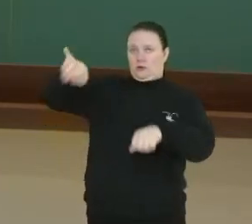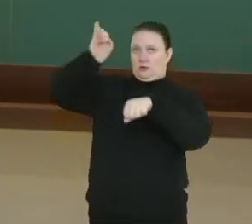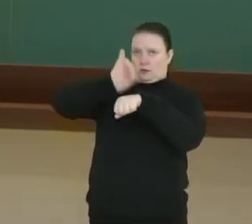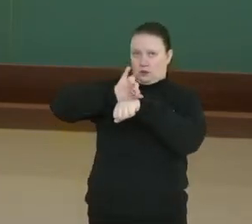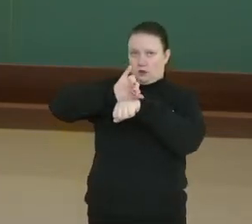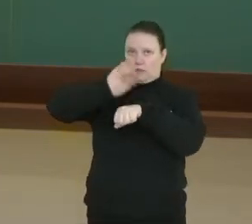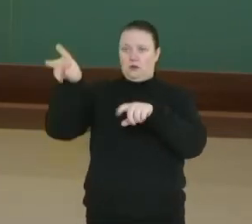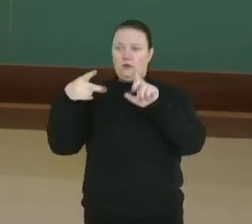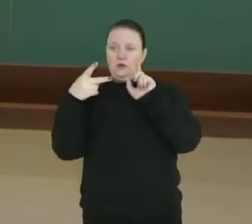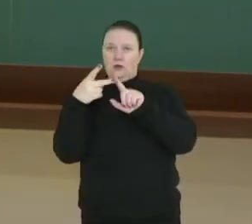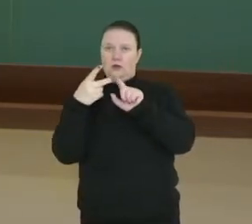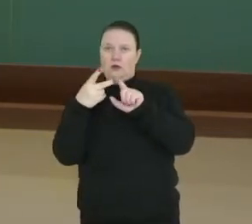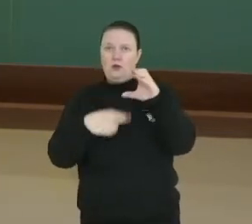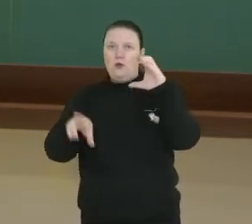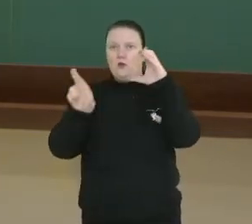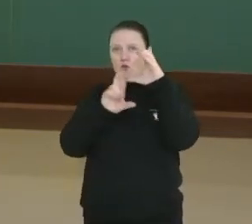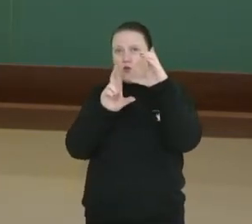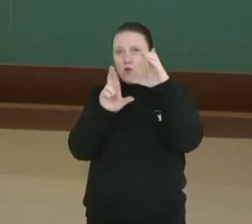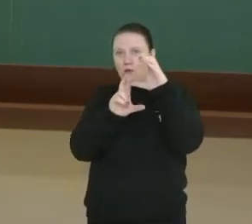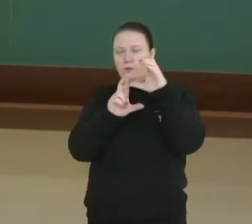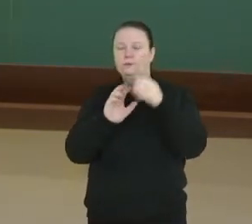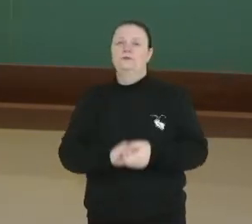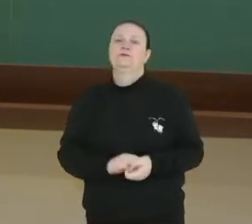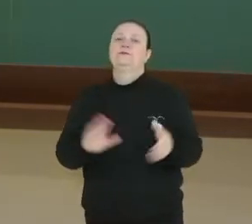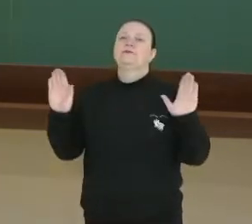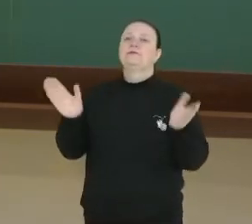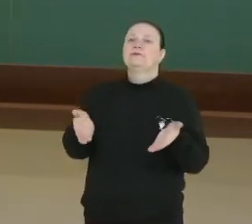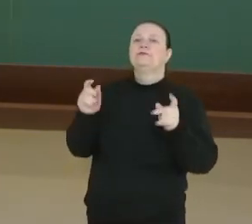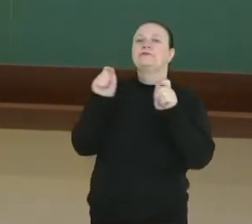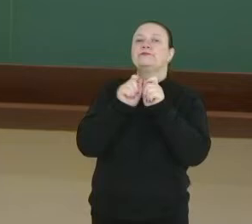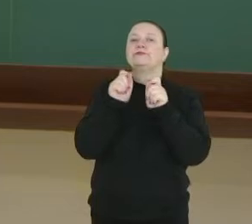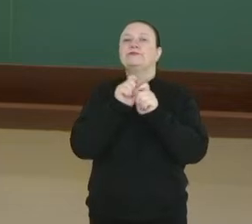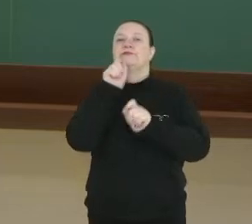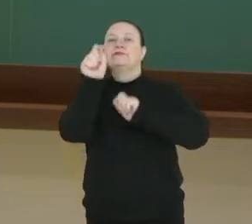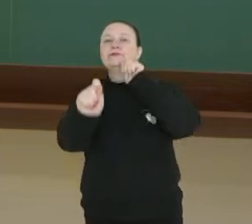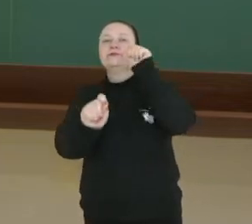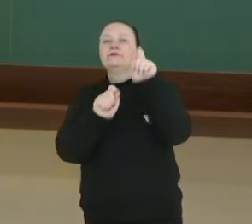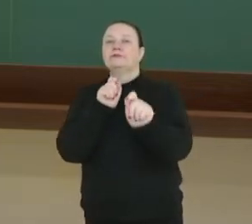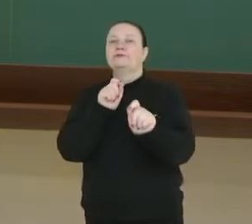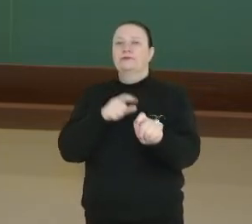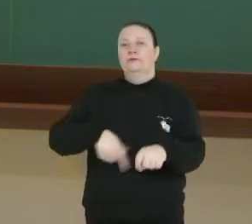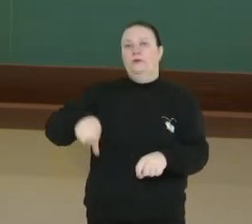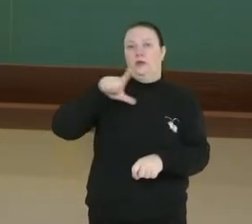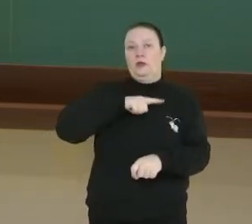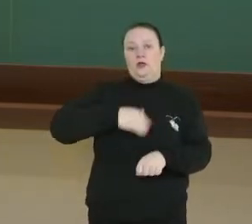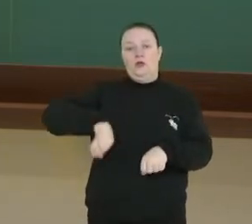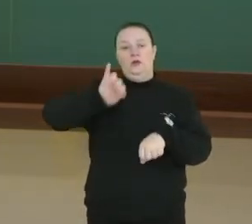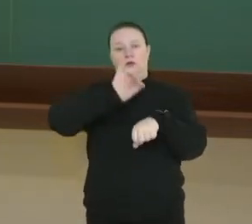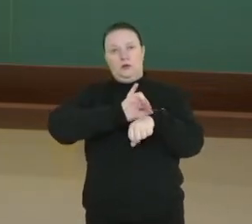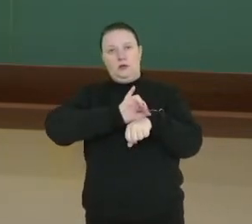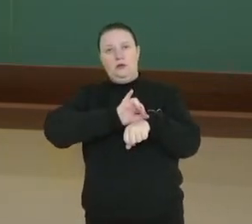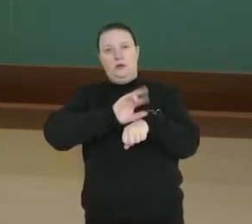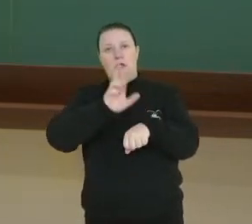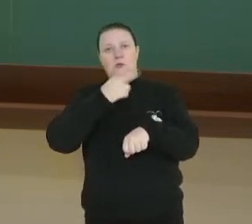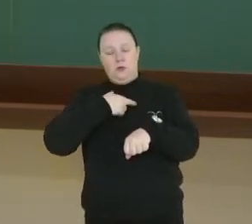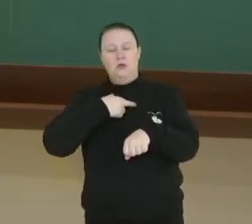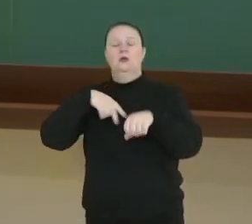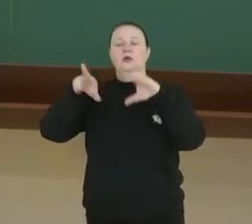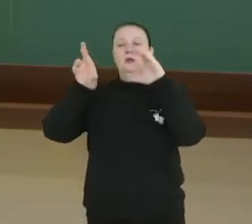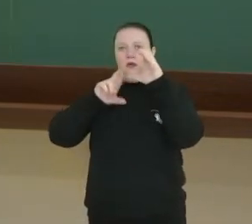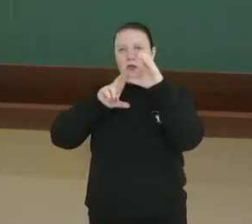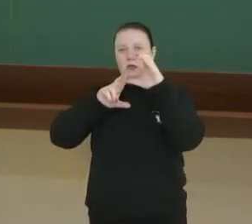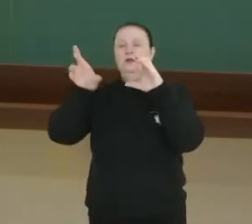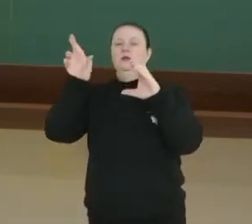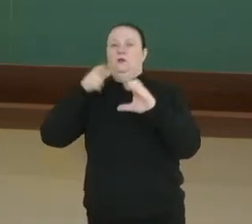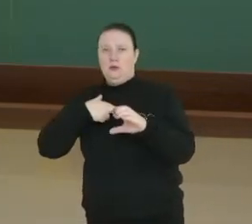e temos o raio. Agora, o que eu vou fazer? Tendo o centro e o raio, e temos a reta que nós